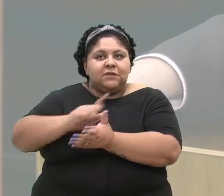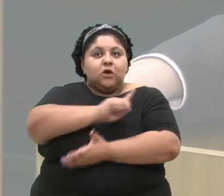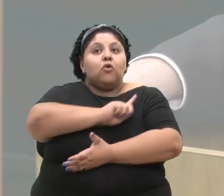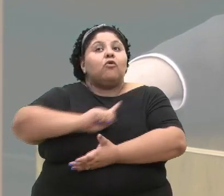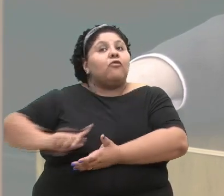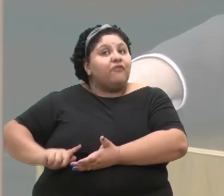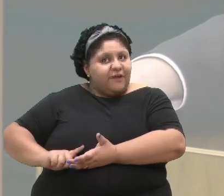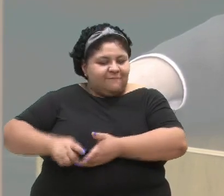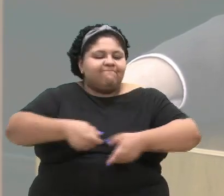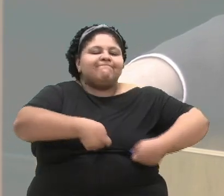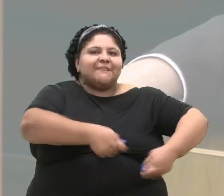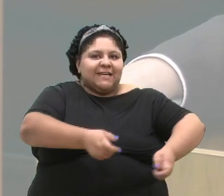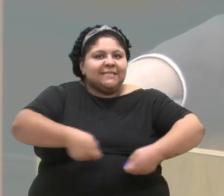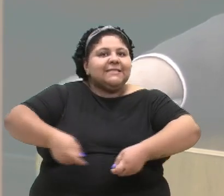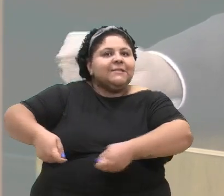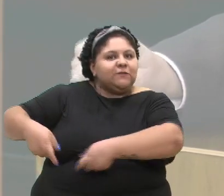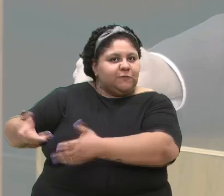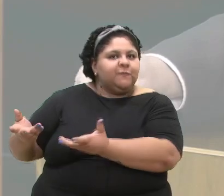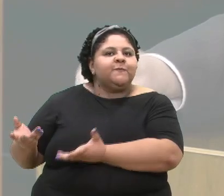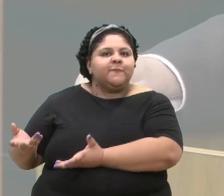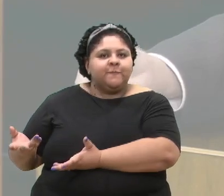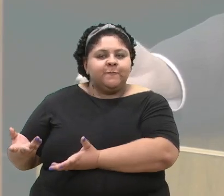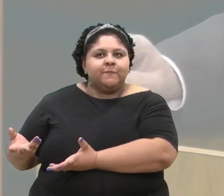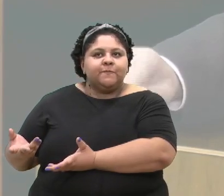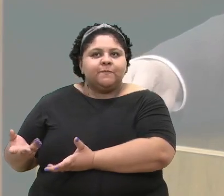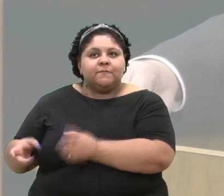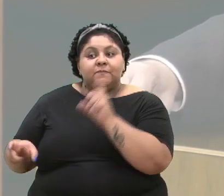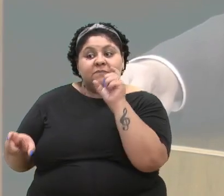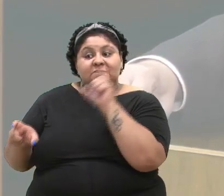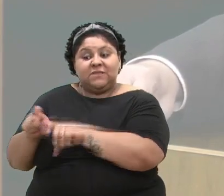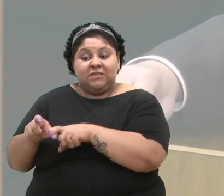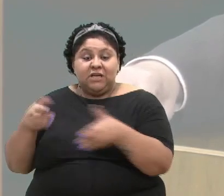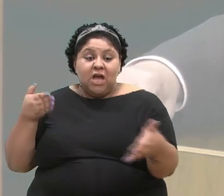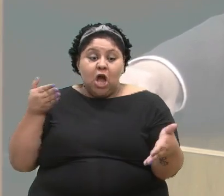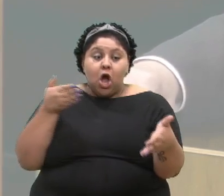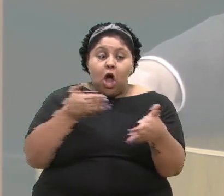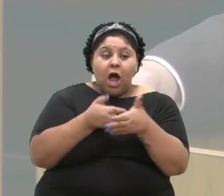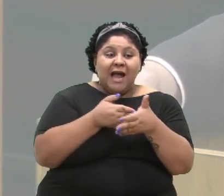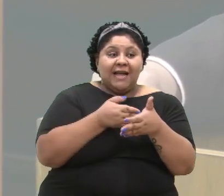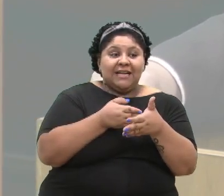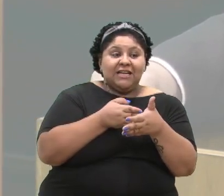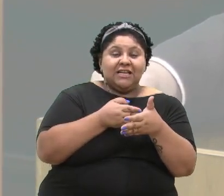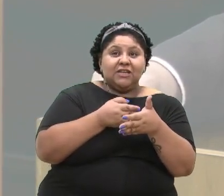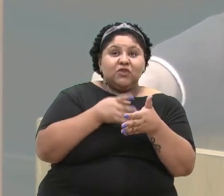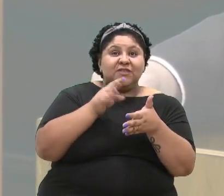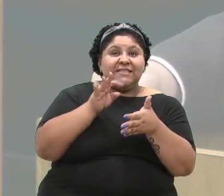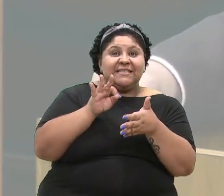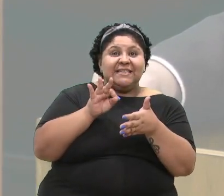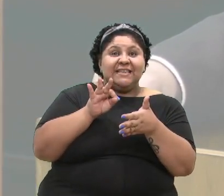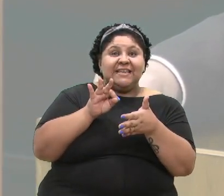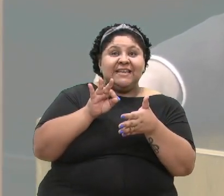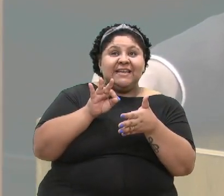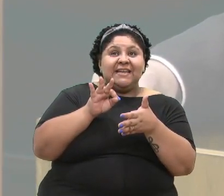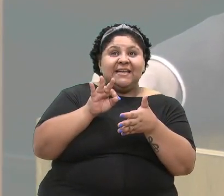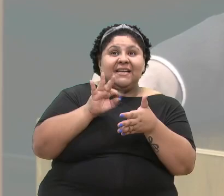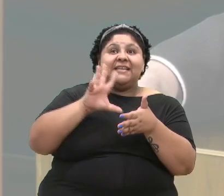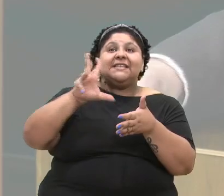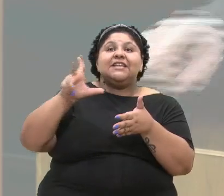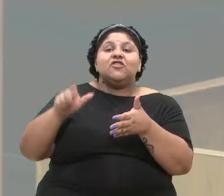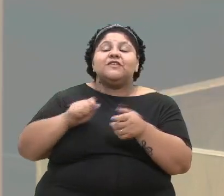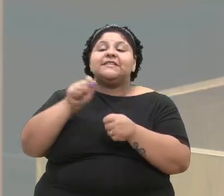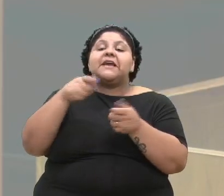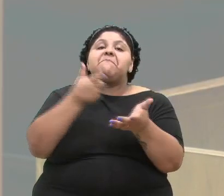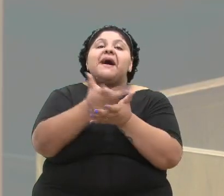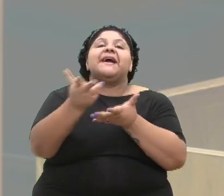está gastando. O endividamento está chegando à casa dos trilhões. E quem tem que pagar essa